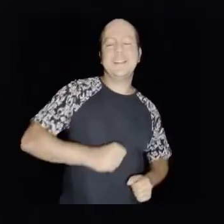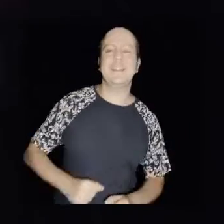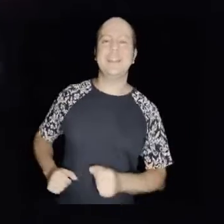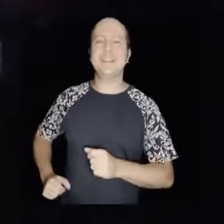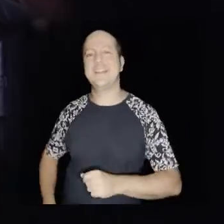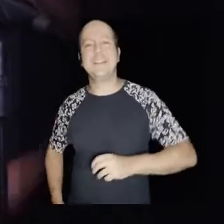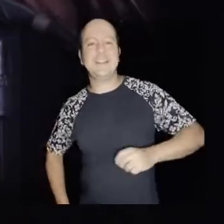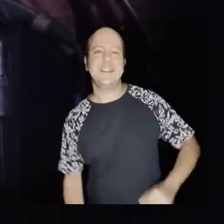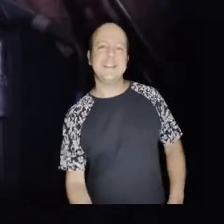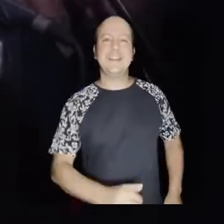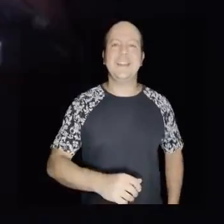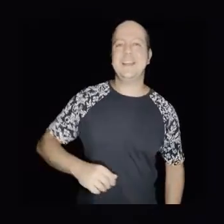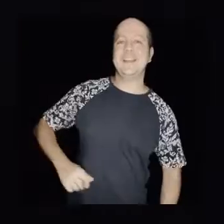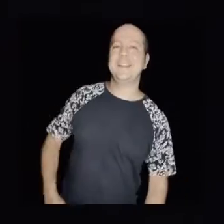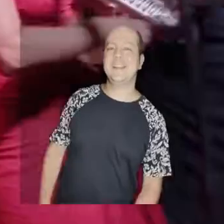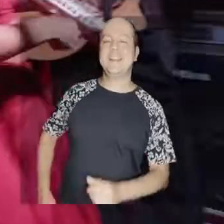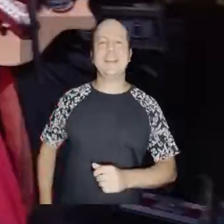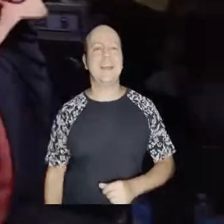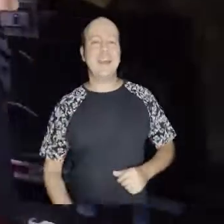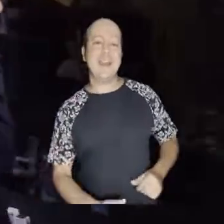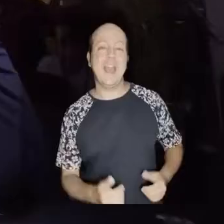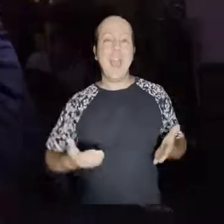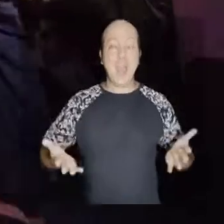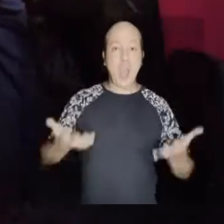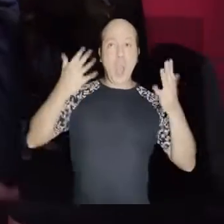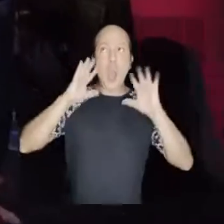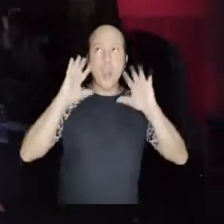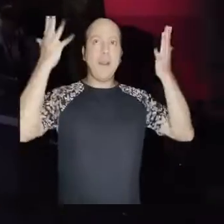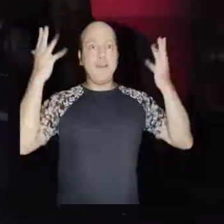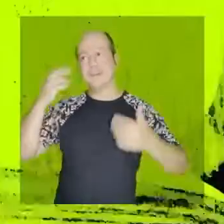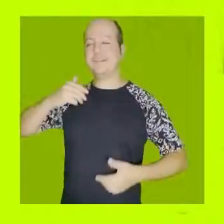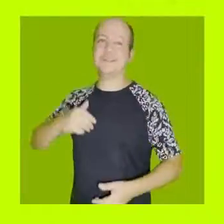Os três homens nos metais. Aqua!